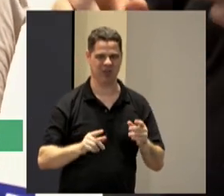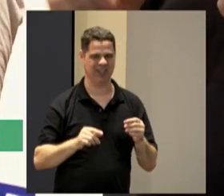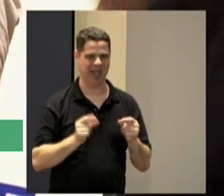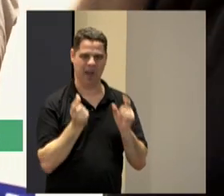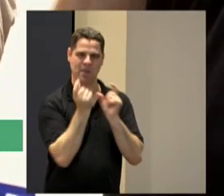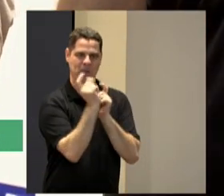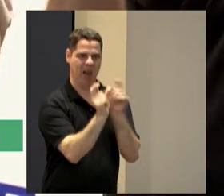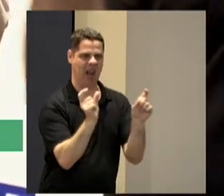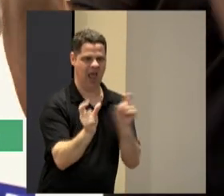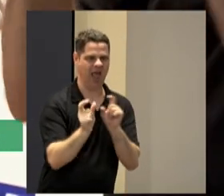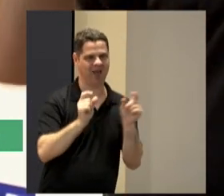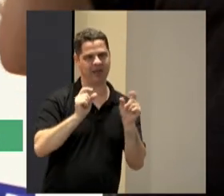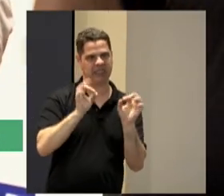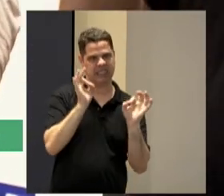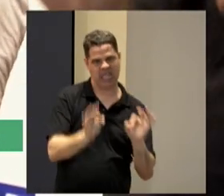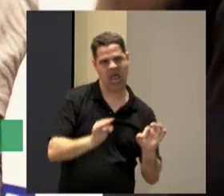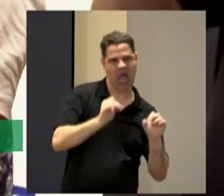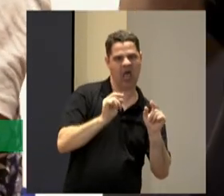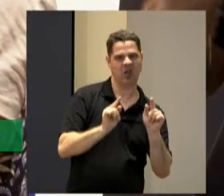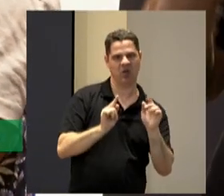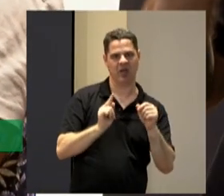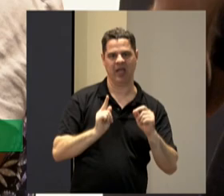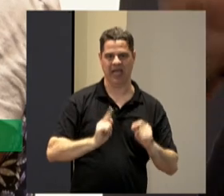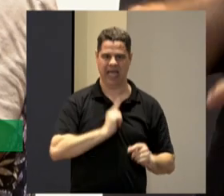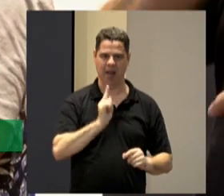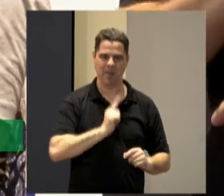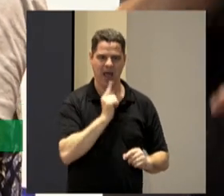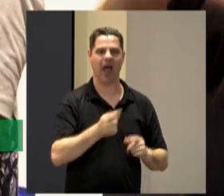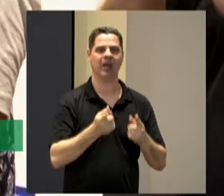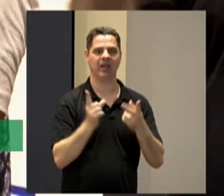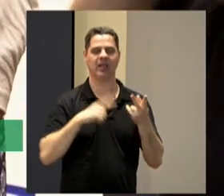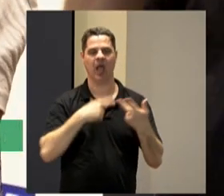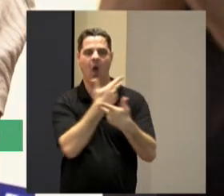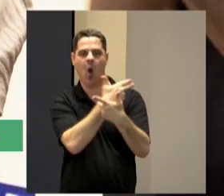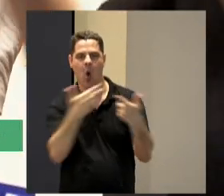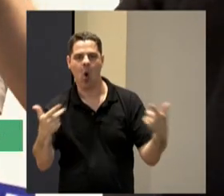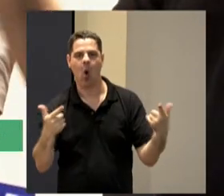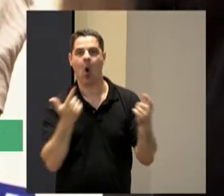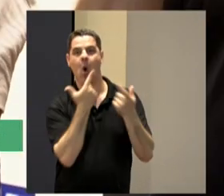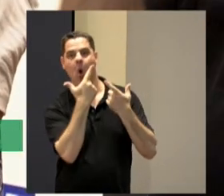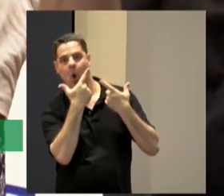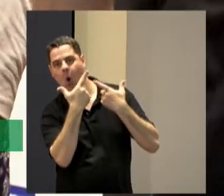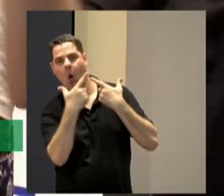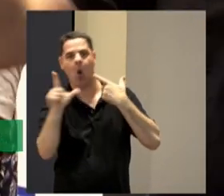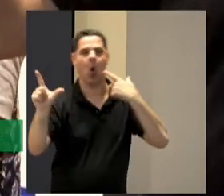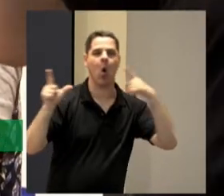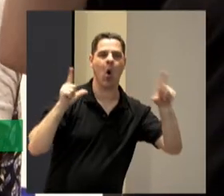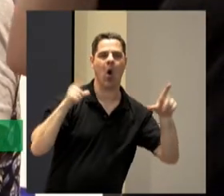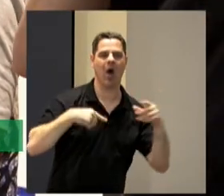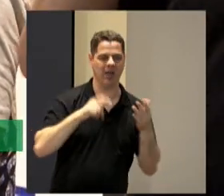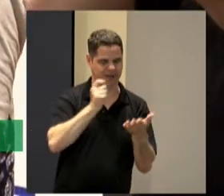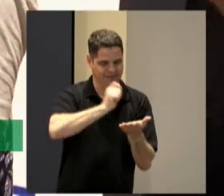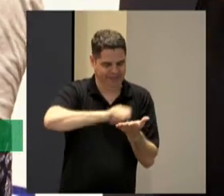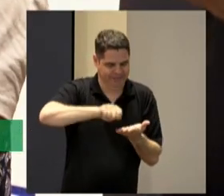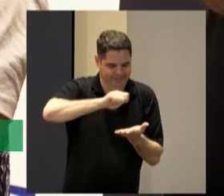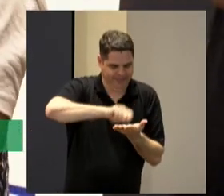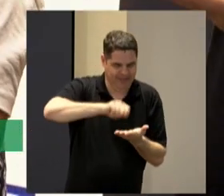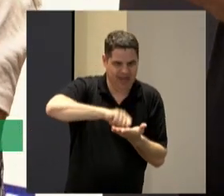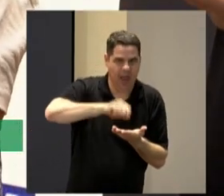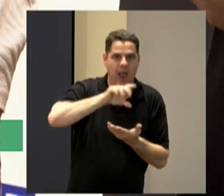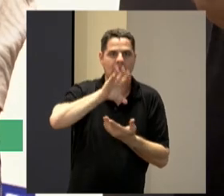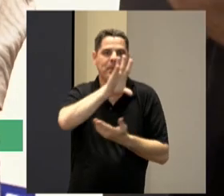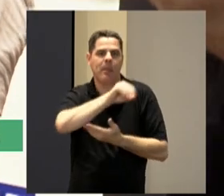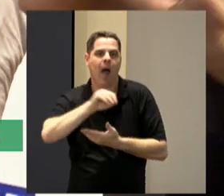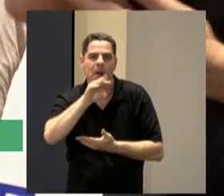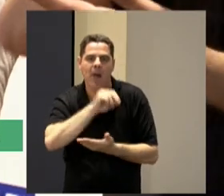grafia, não é? Que a oraligrafia também é importante, é o falar escrevendo ou escrever